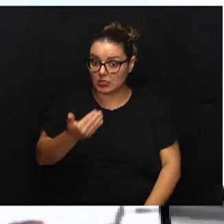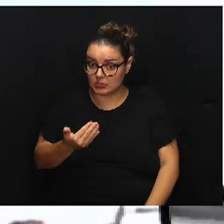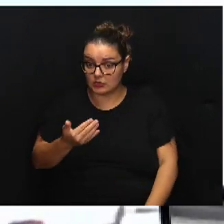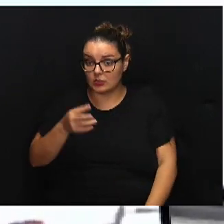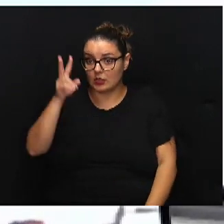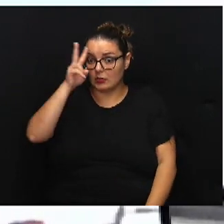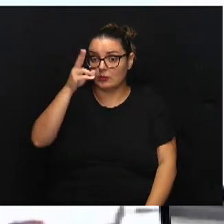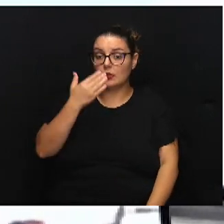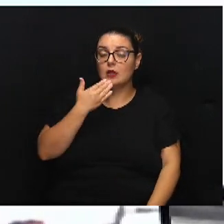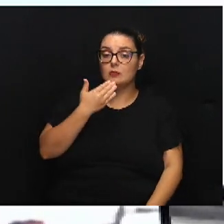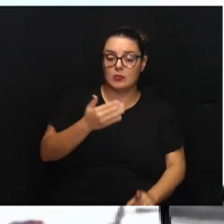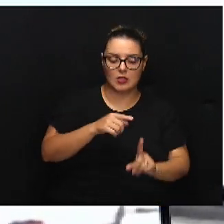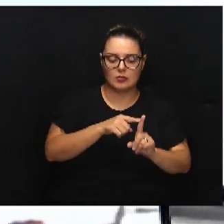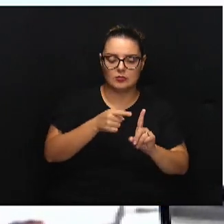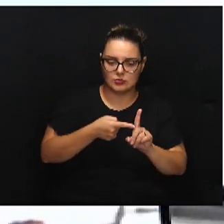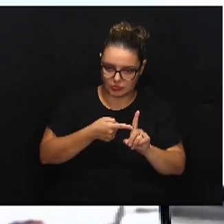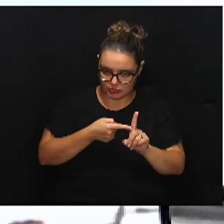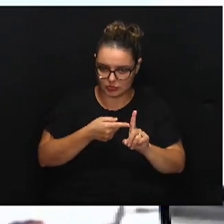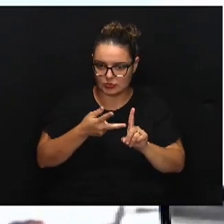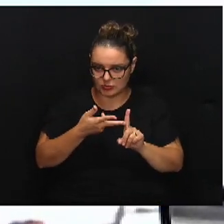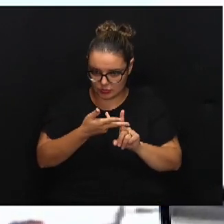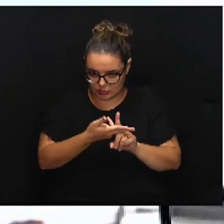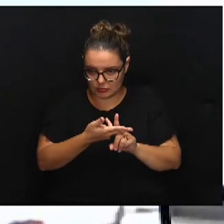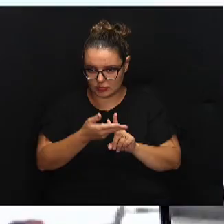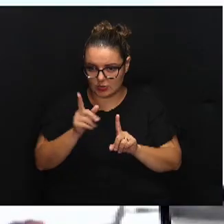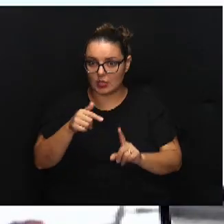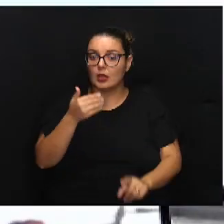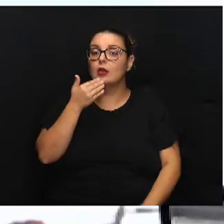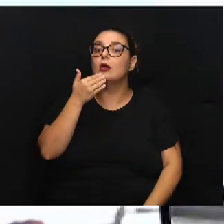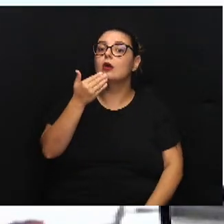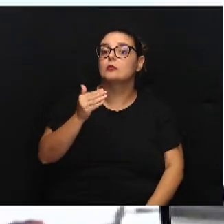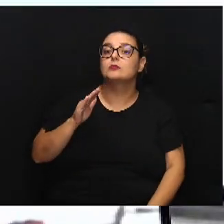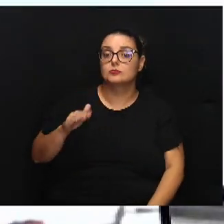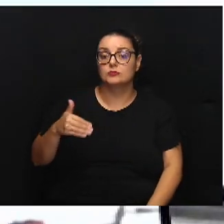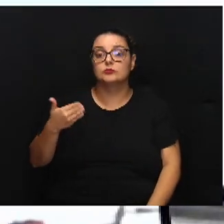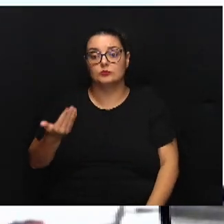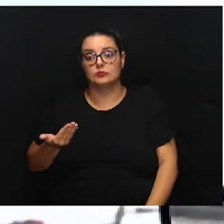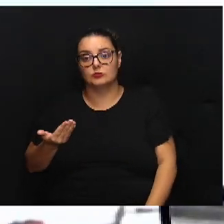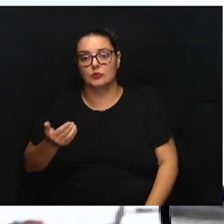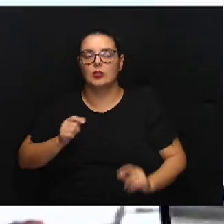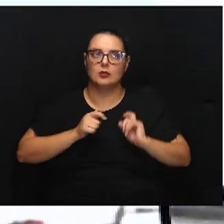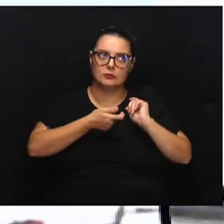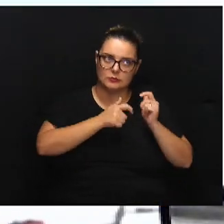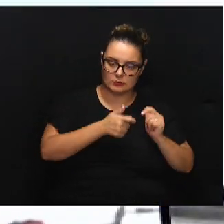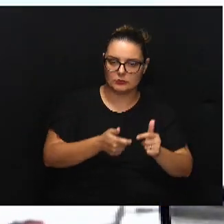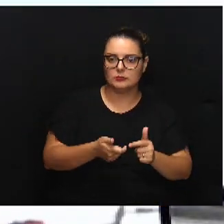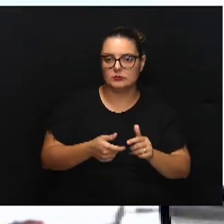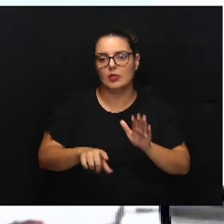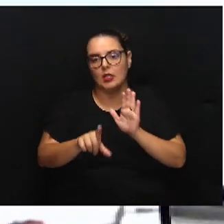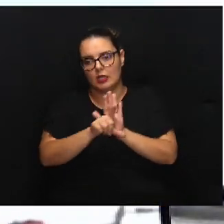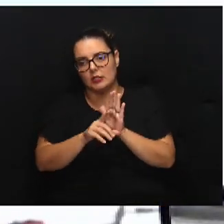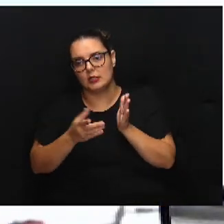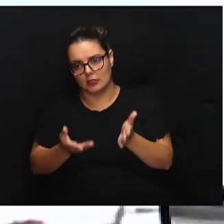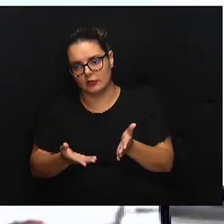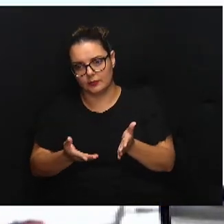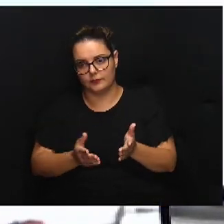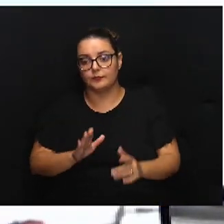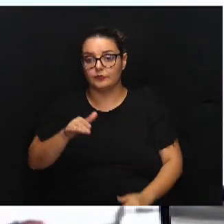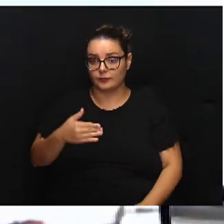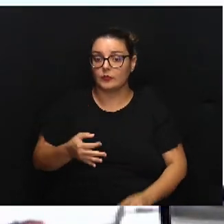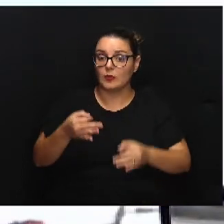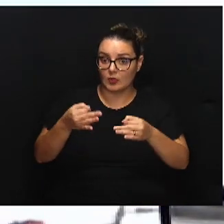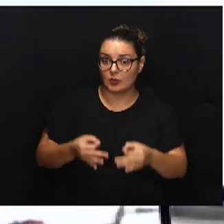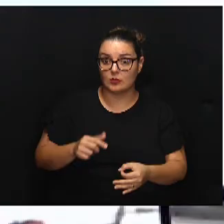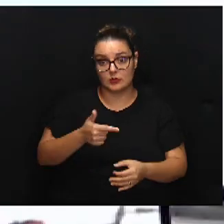cesárea a pedido, ela é a pedido quando, assim, classicamente, na lei, é quando justamente não tem uma